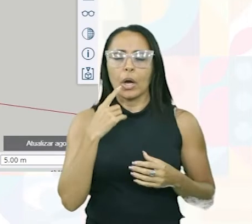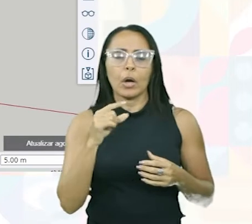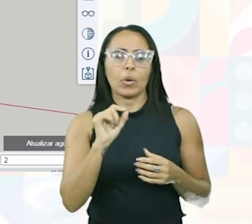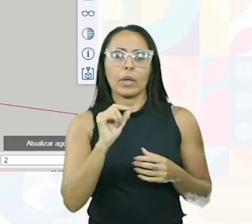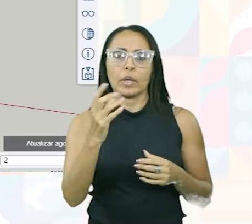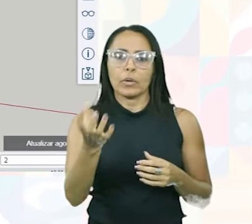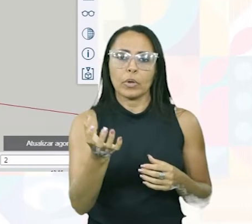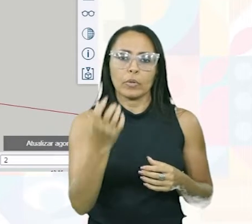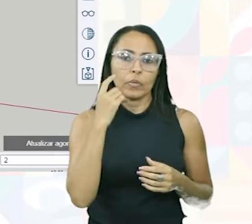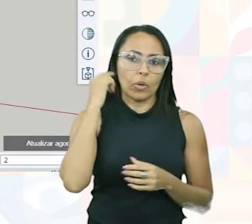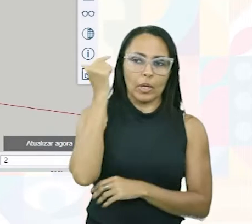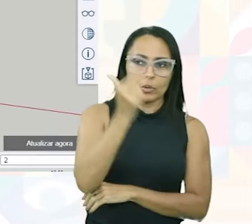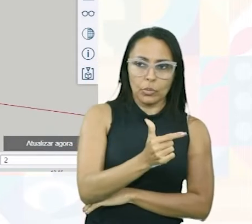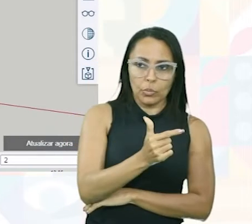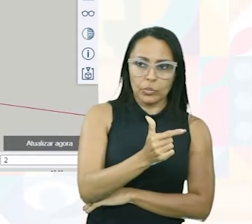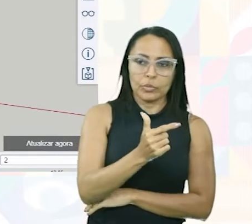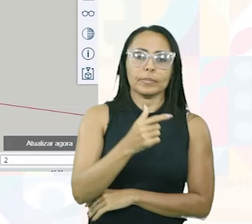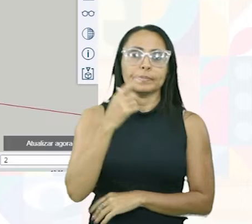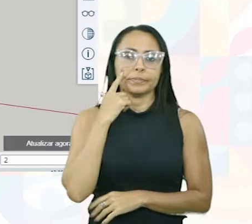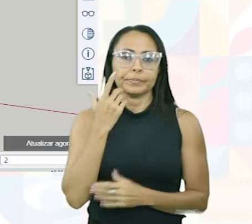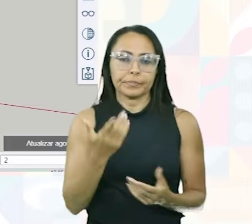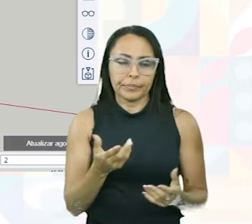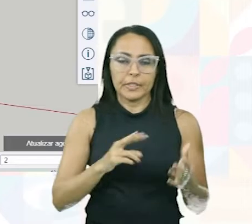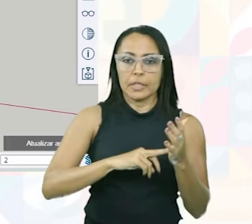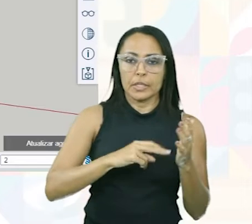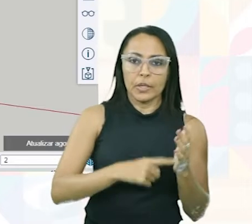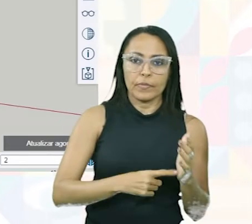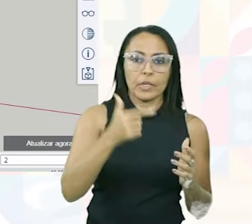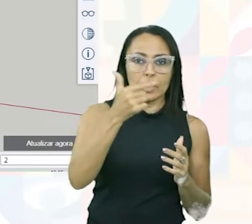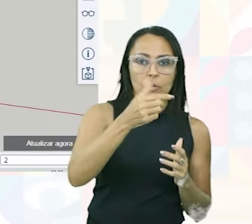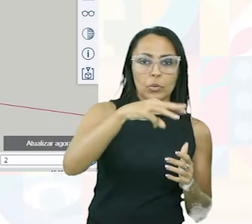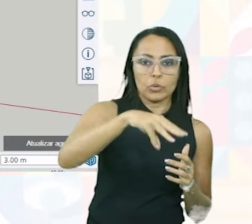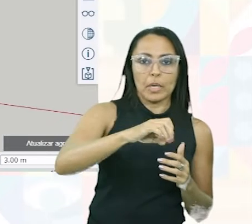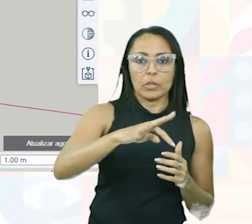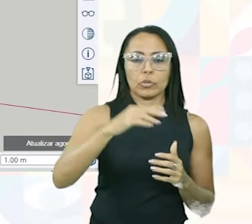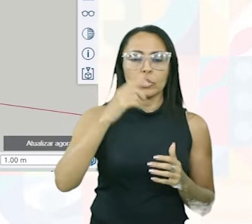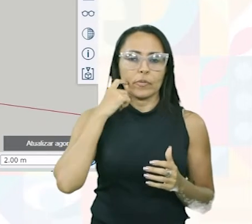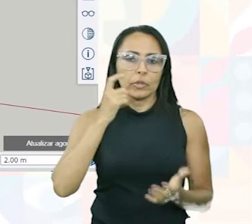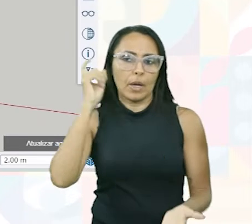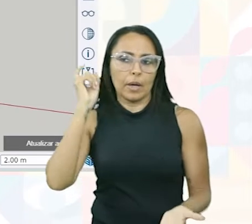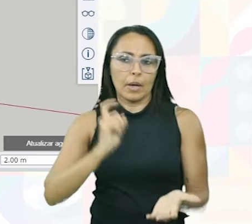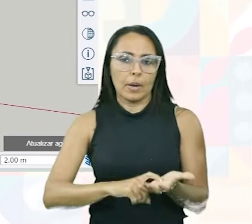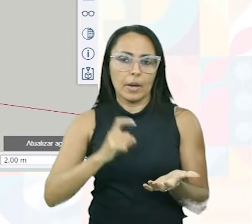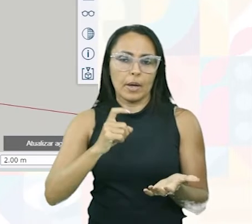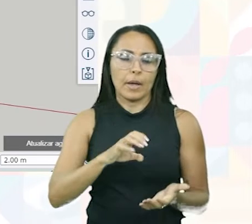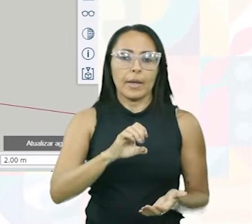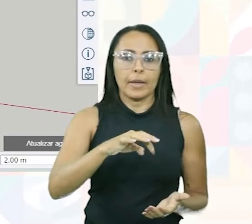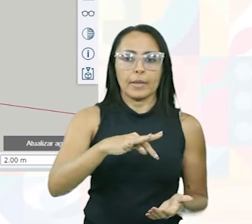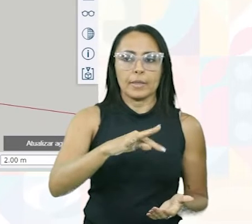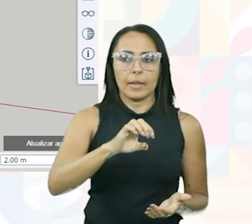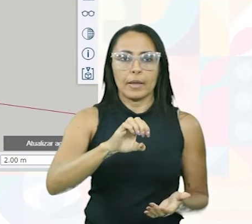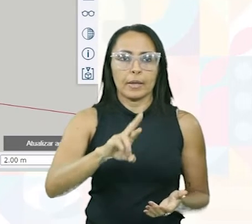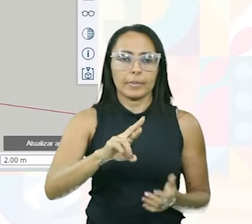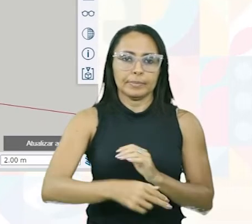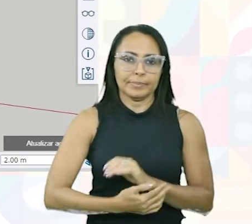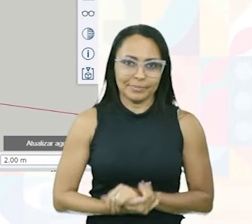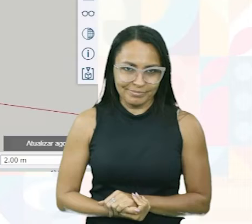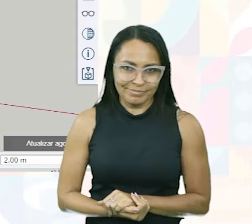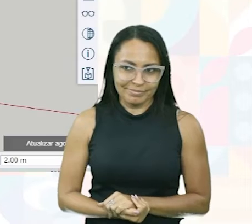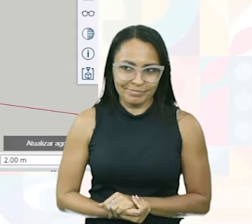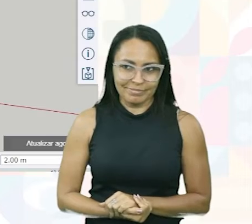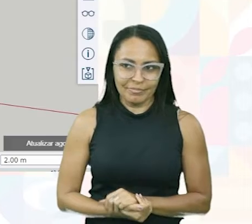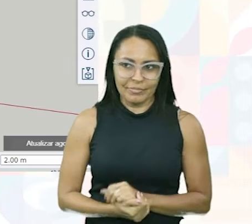colocar 2, que significa 2 metros, e vou dar Enter. Então, ele criou aqui a minha aresta com